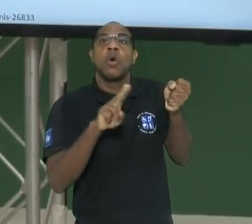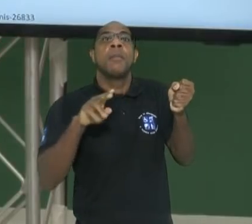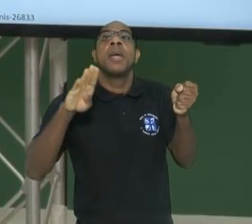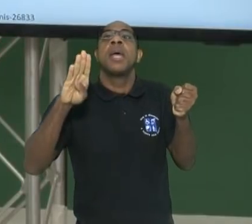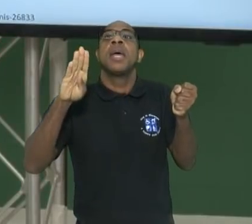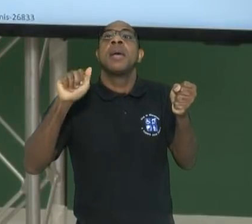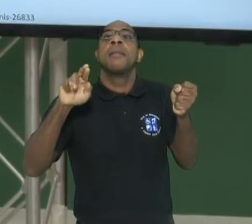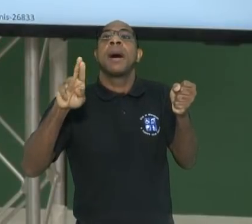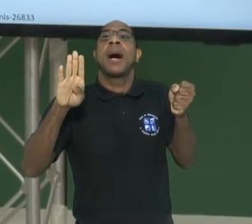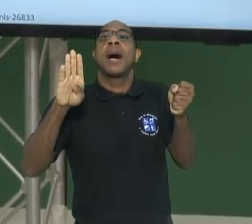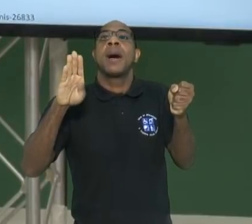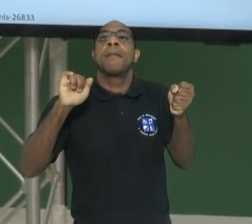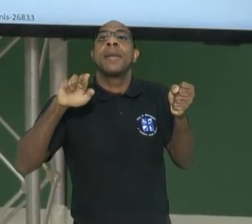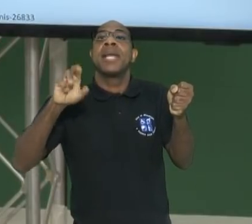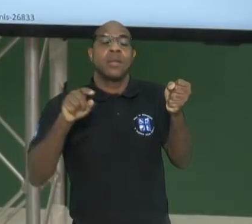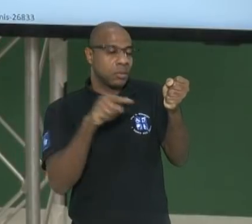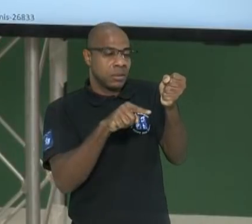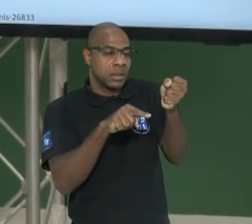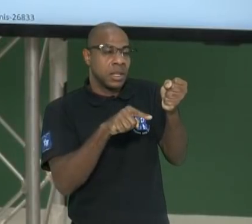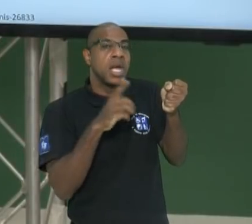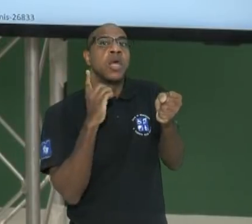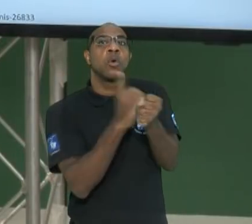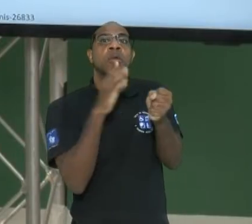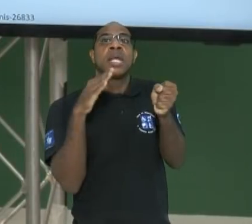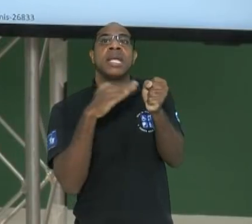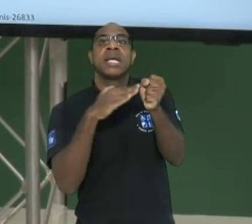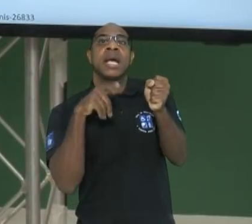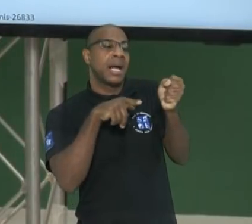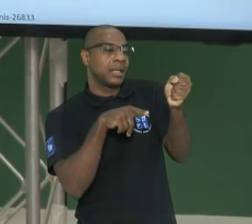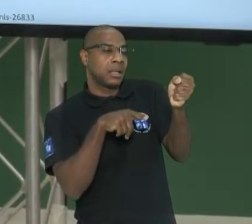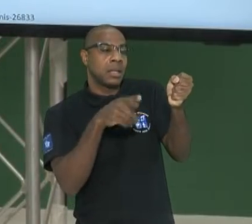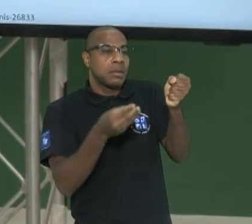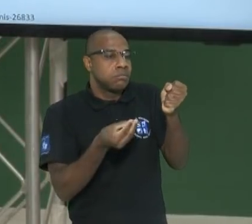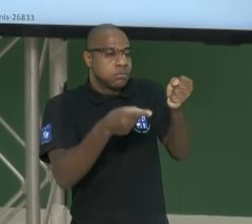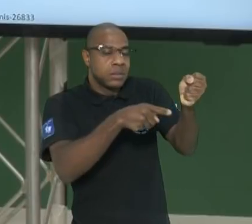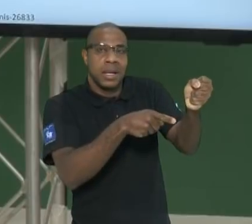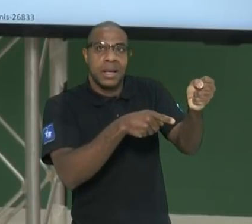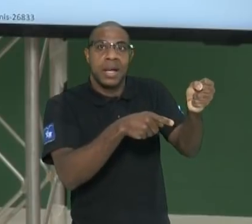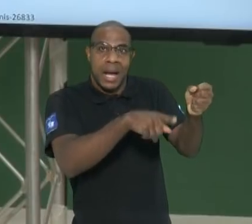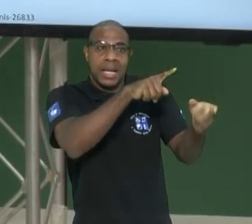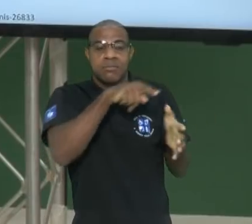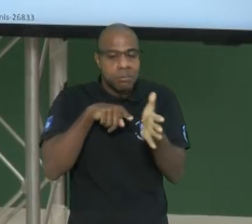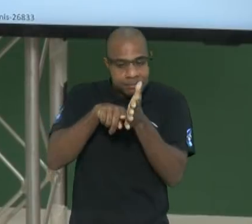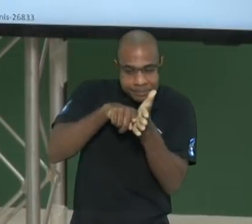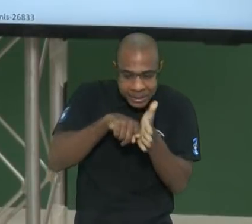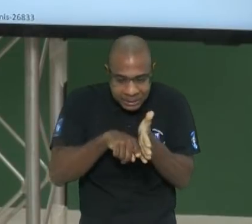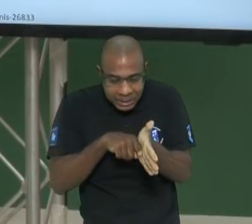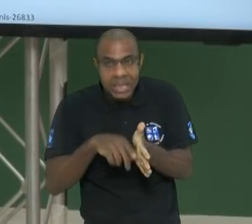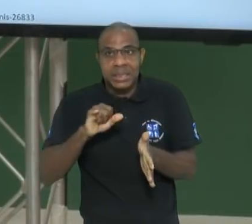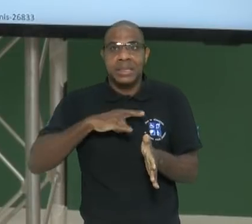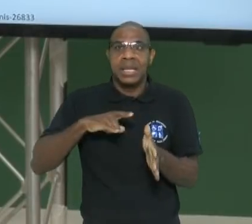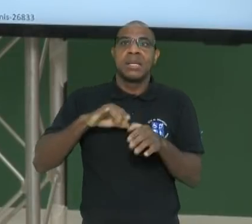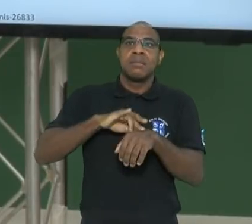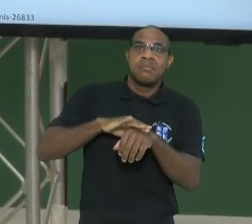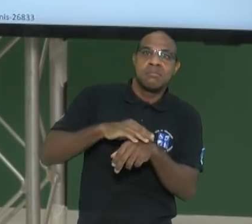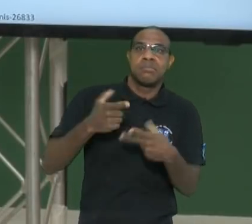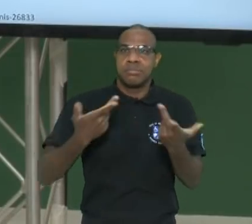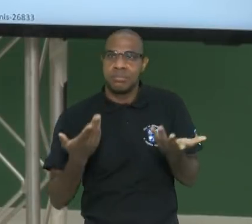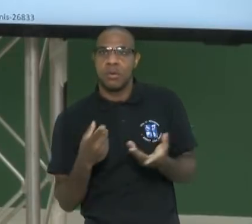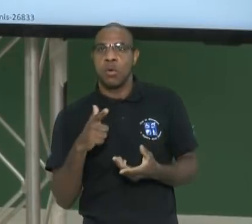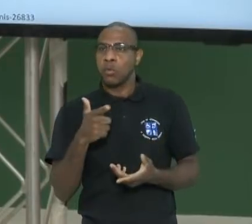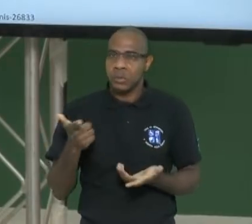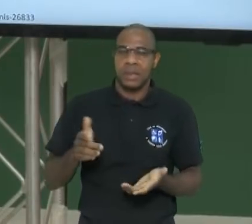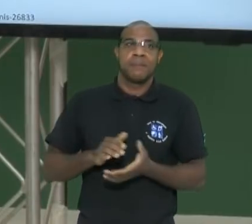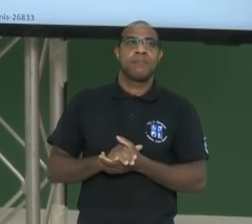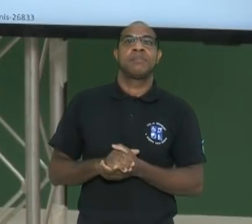única maneira da gente se prevenir é o combate ao inseto e, no caso aqui, muita higiene e se preocupar com